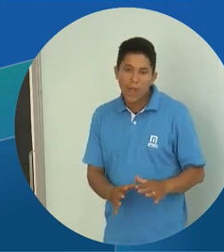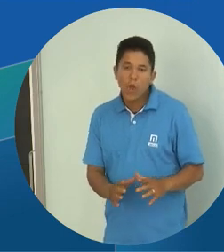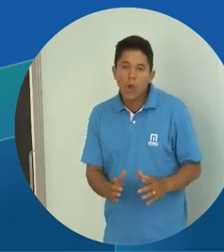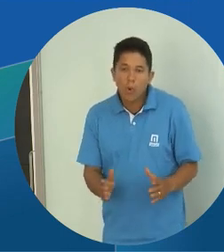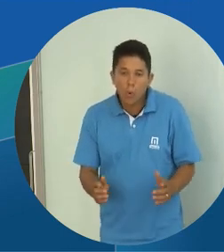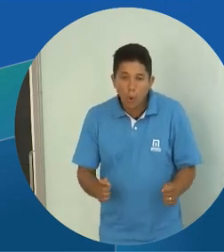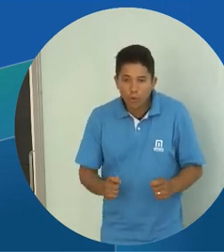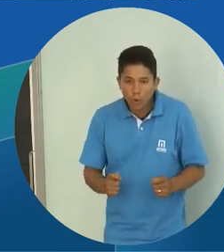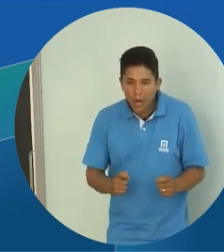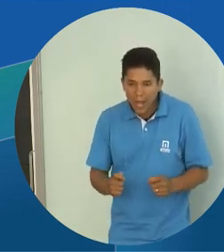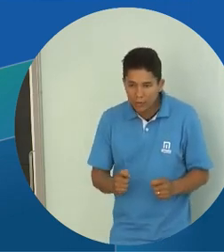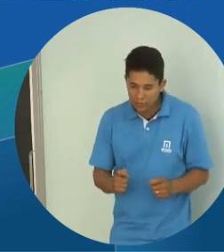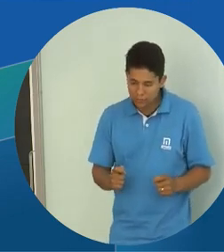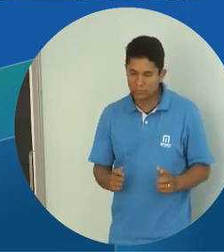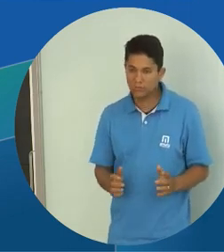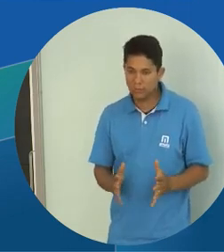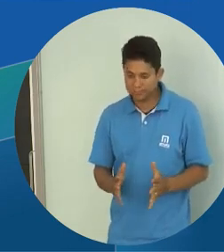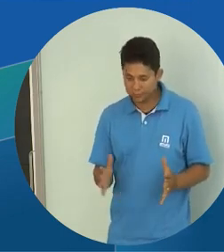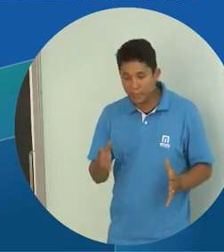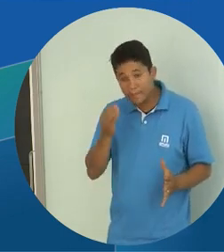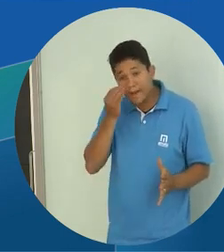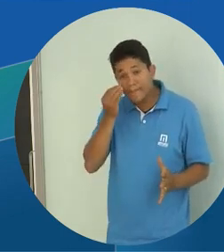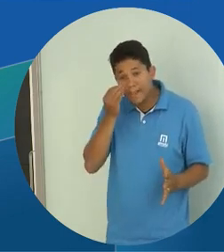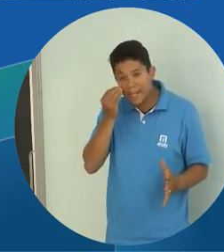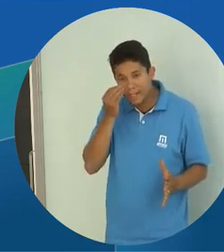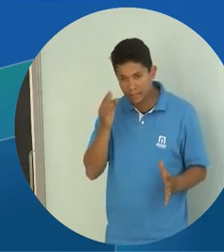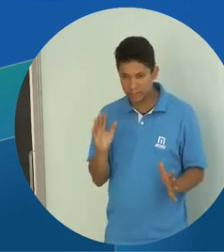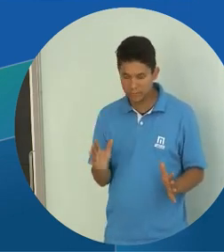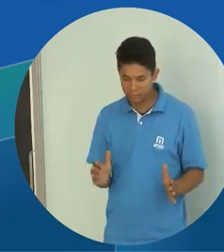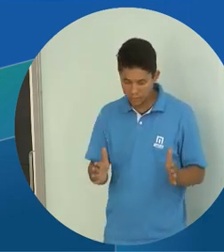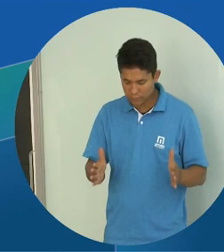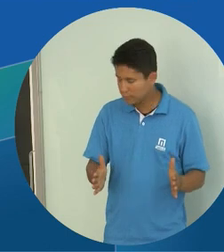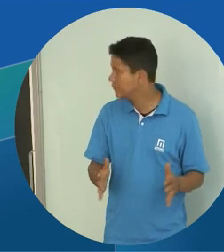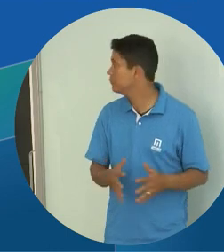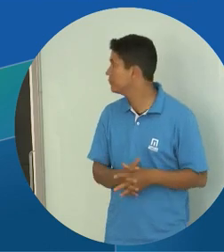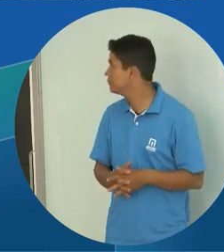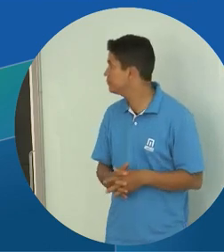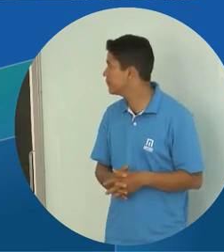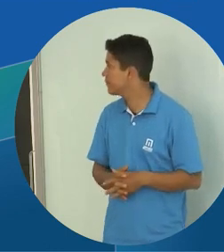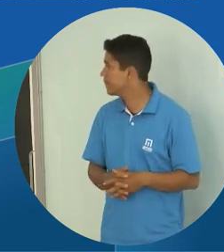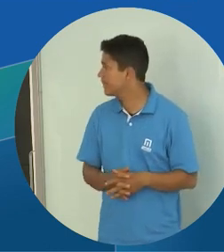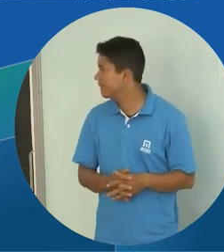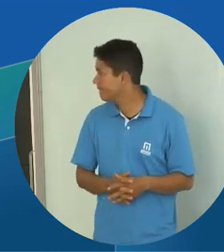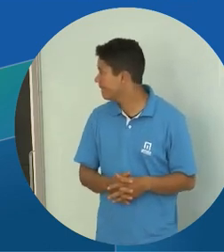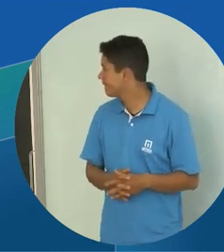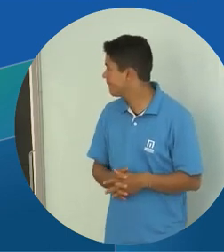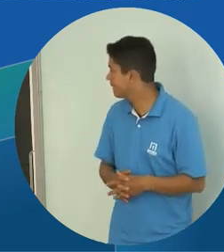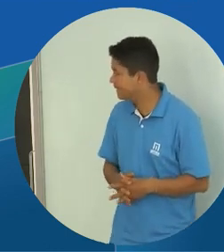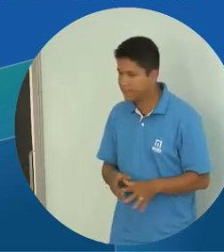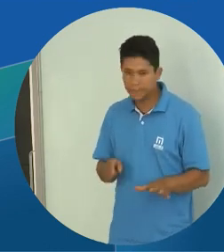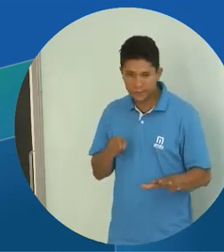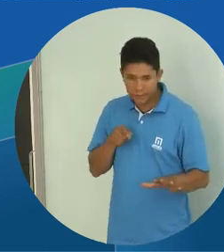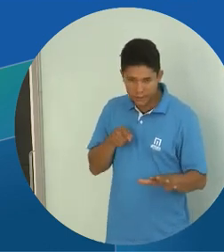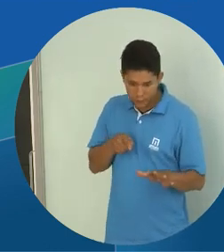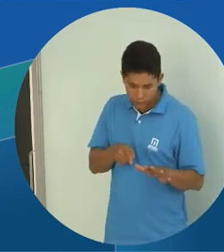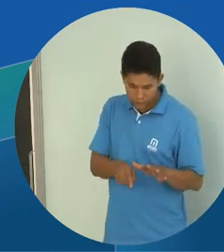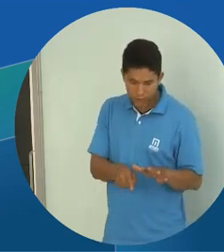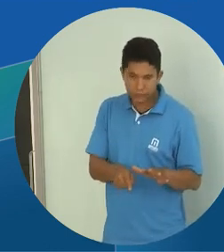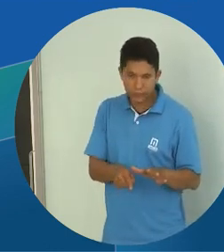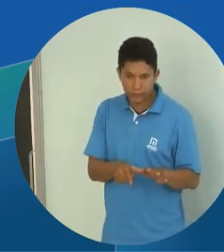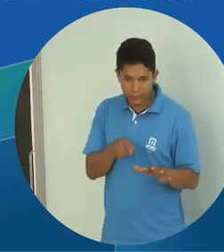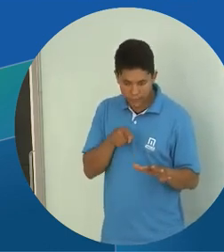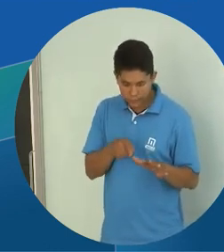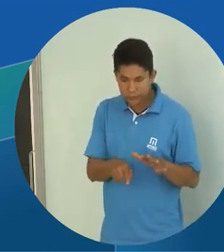sabia o quanto esse material expandia ao longo do tempo. Então, assim, essa injeção também a gente tinha